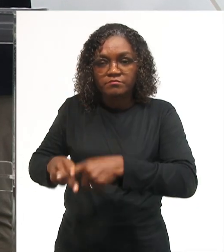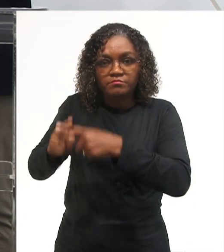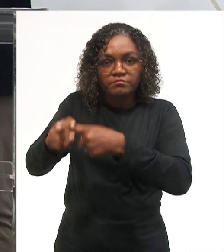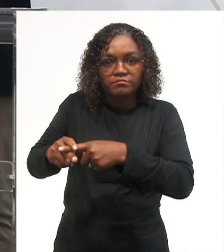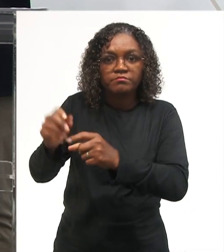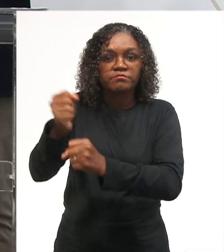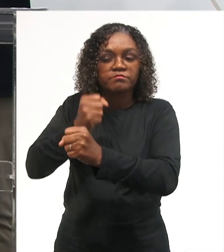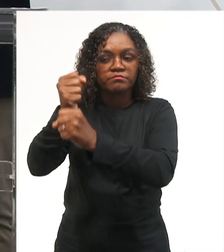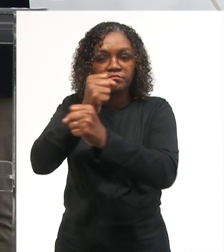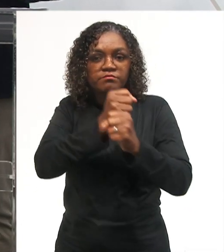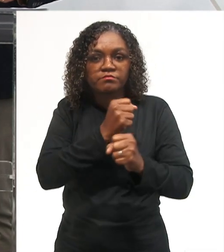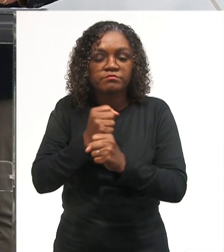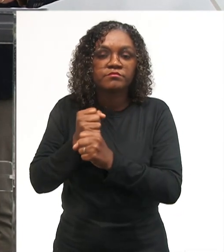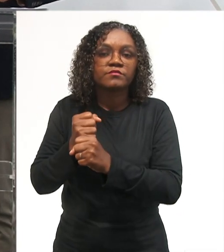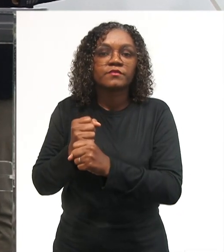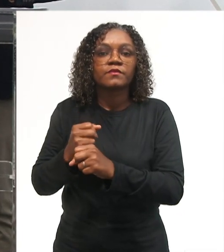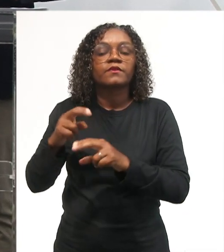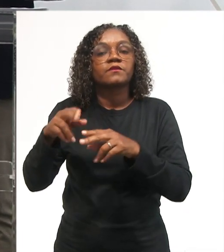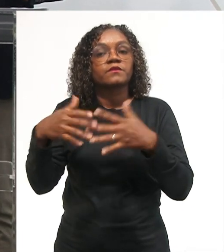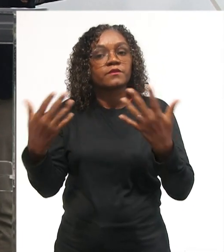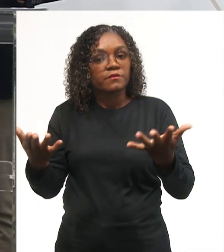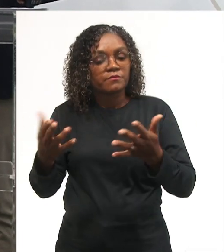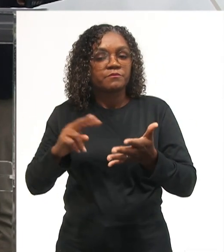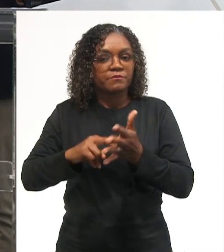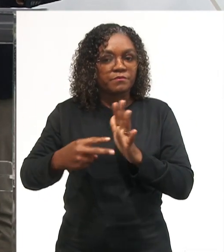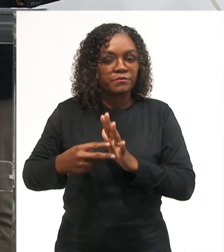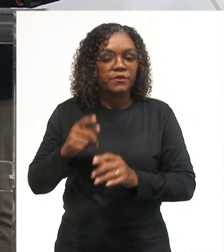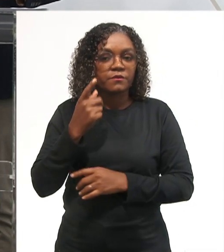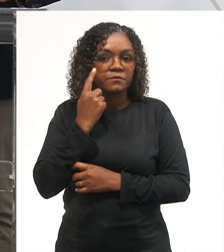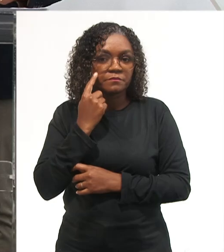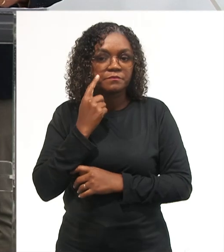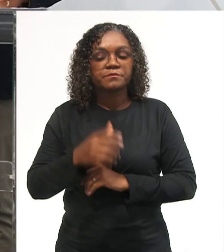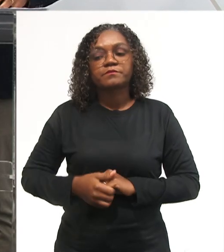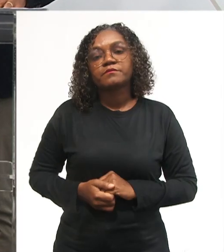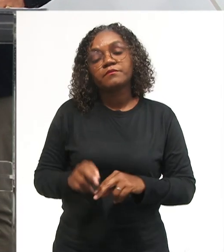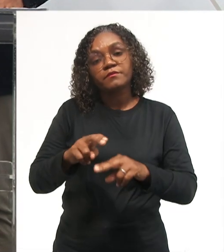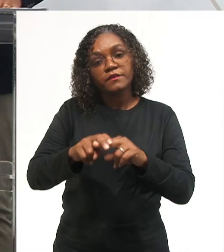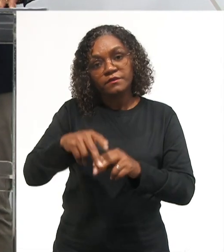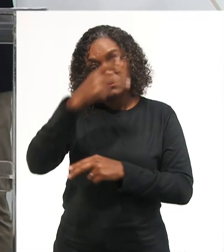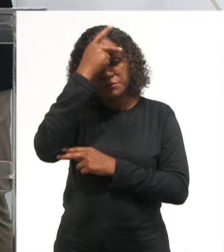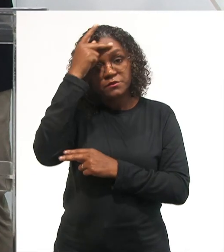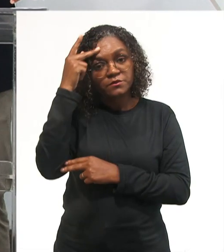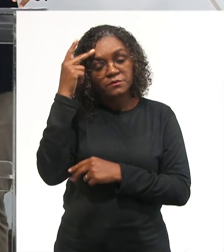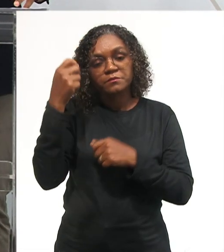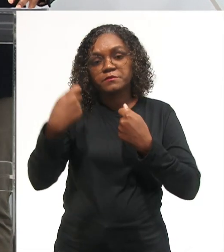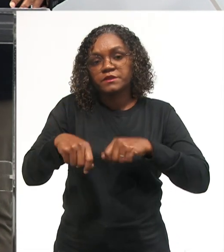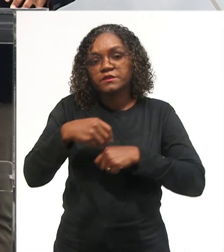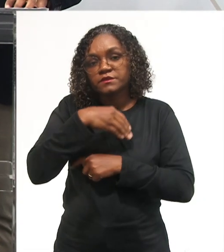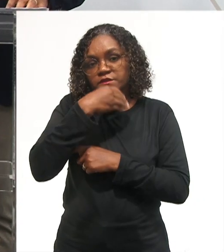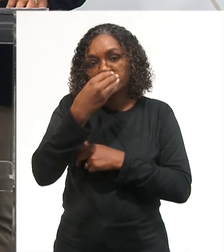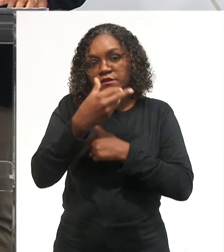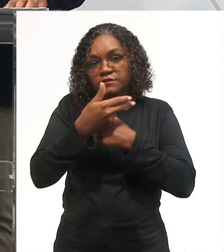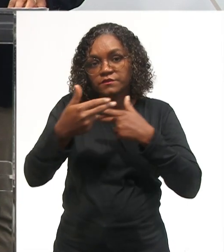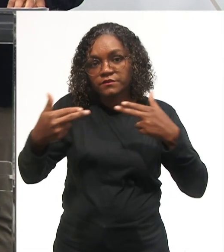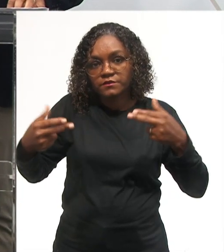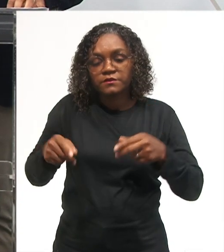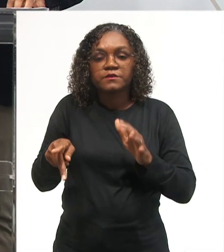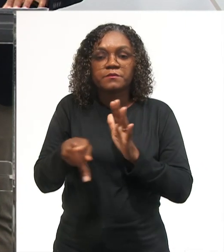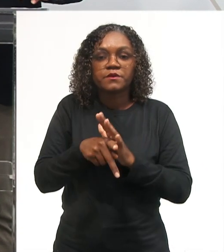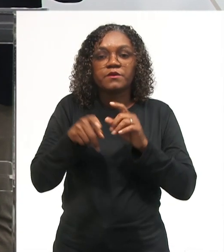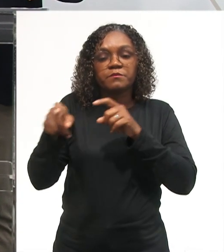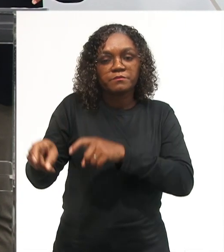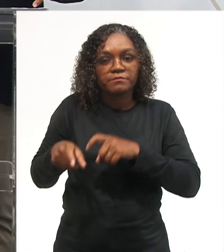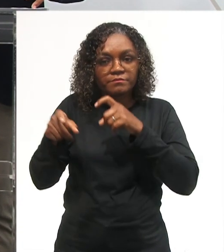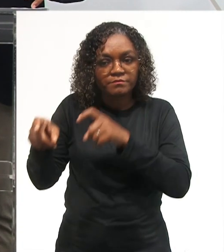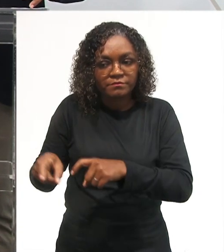elas precisam das frutas, né, dos legumes, dos produtos produzidos na agricultura familiar